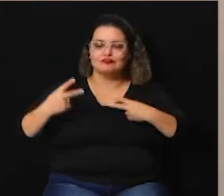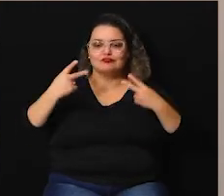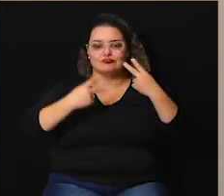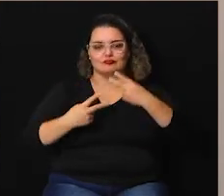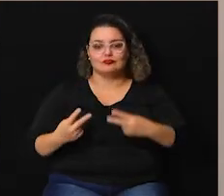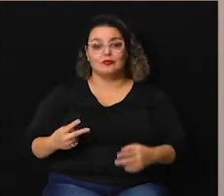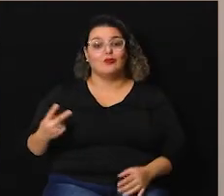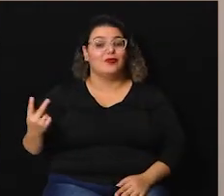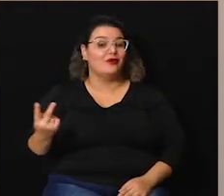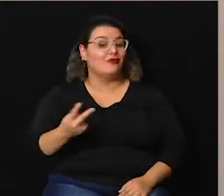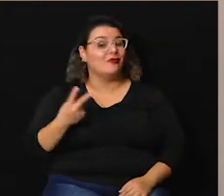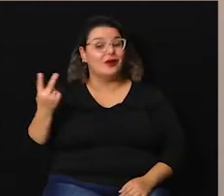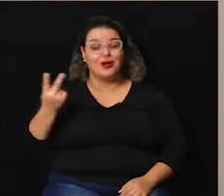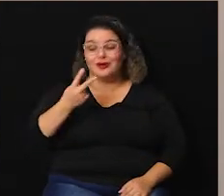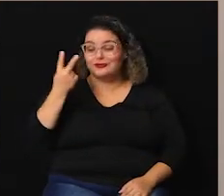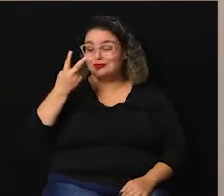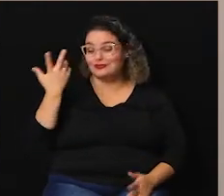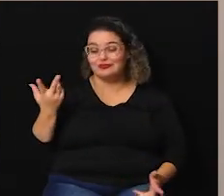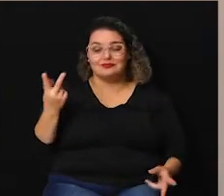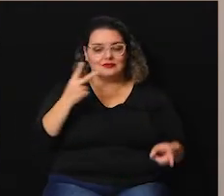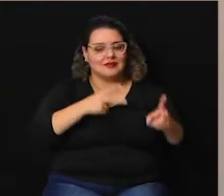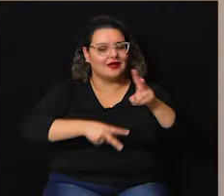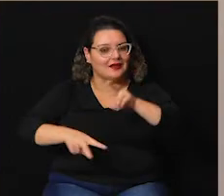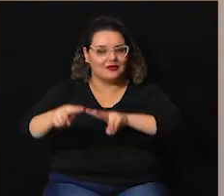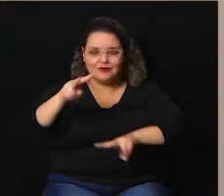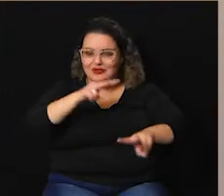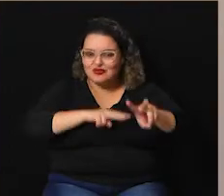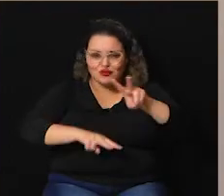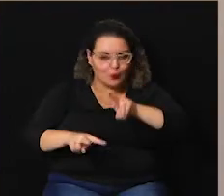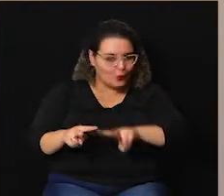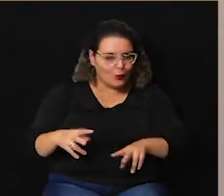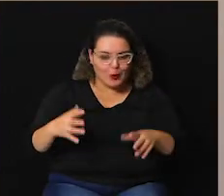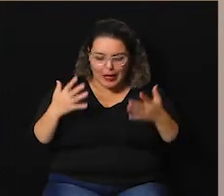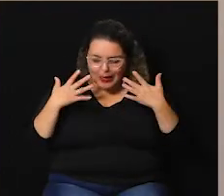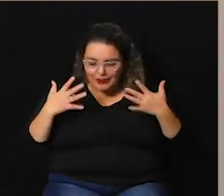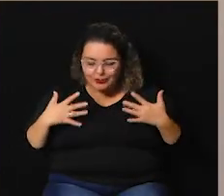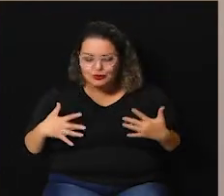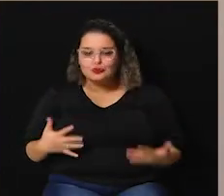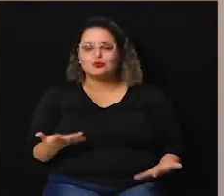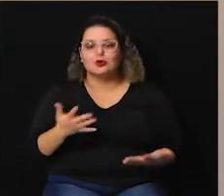uma supervalorização hoje da questão da imagem, né, e